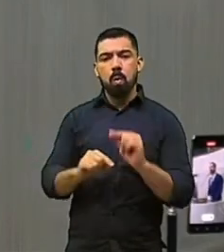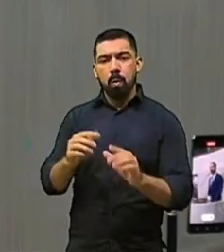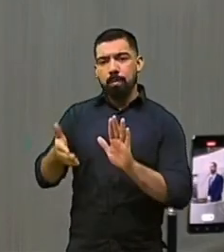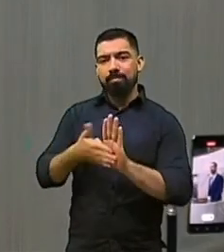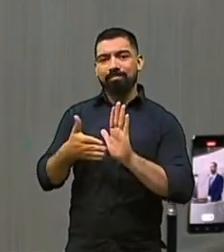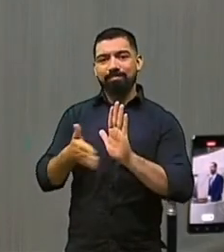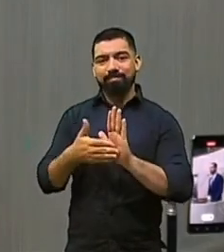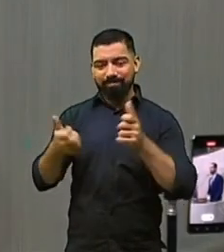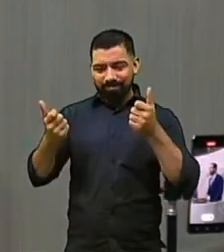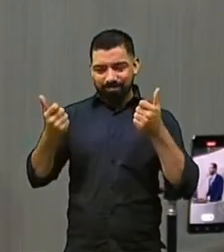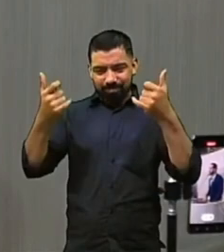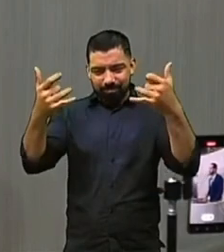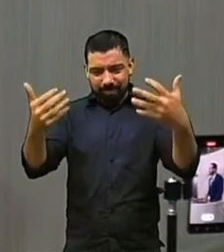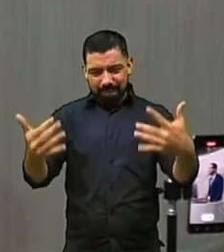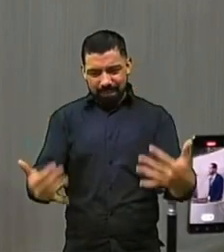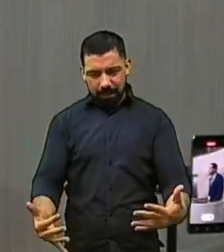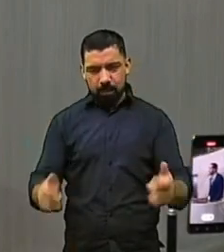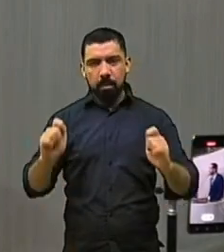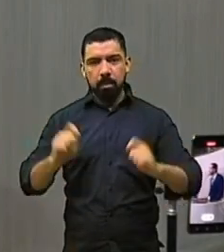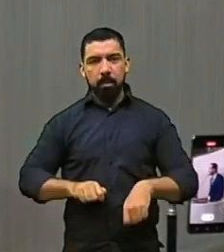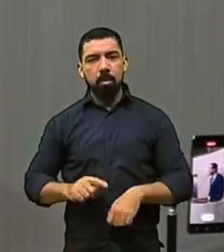pauta,